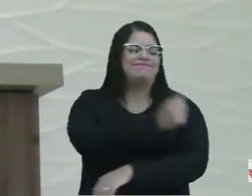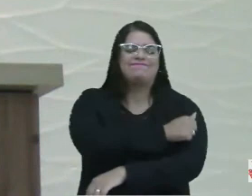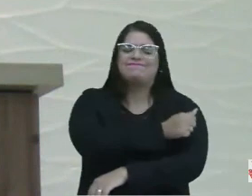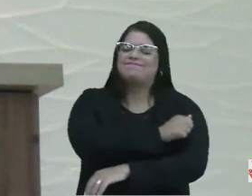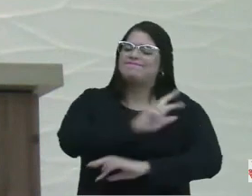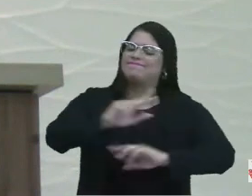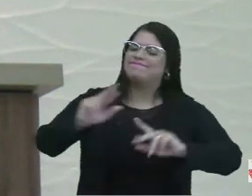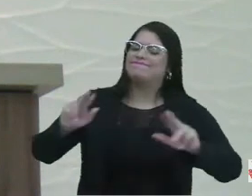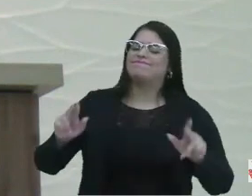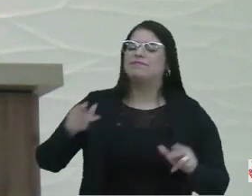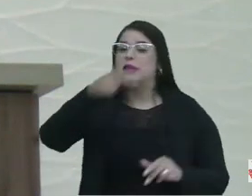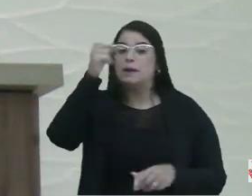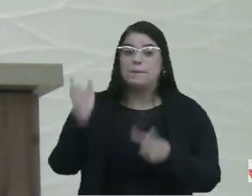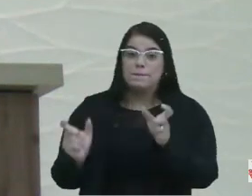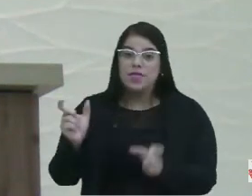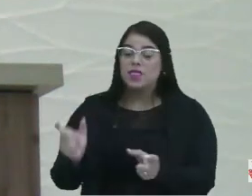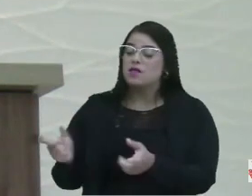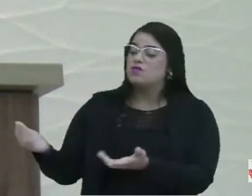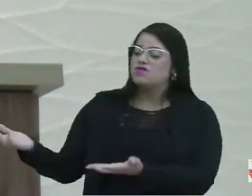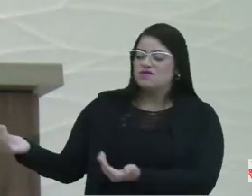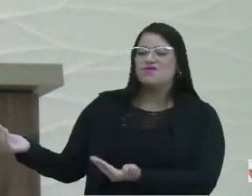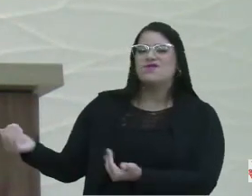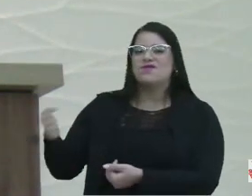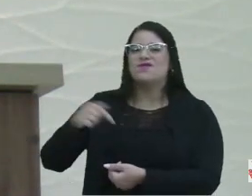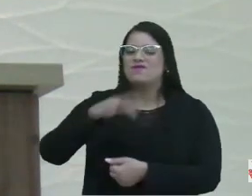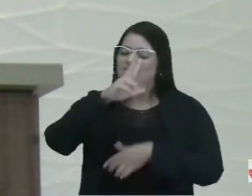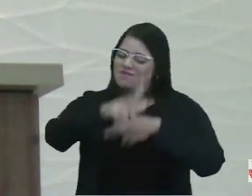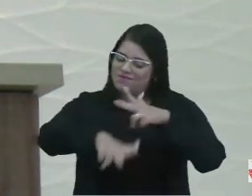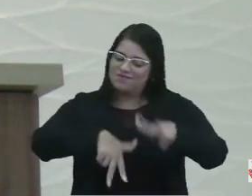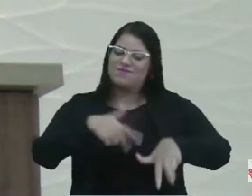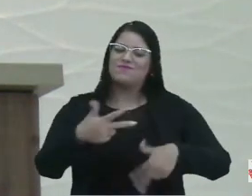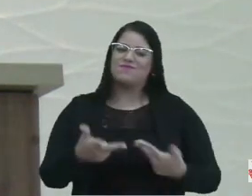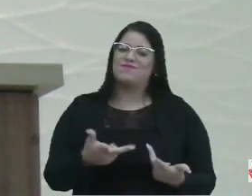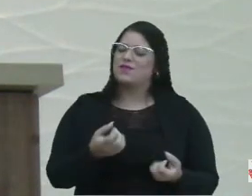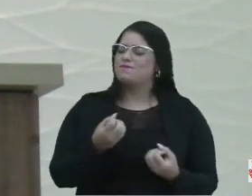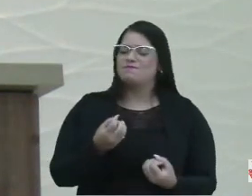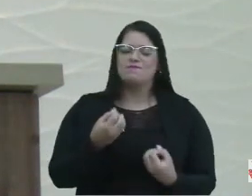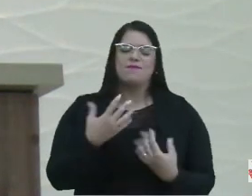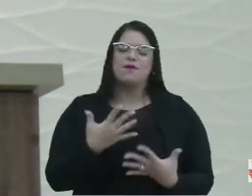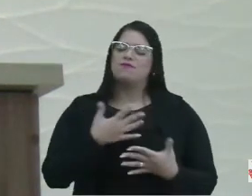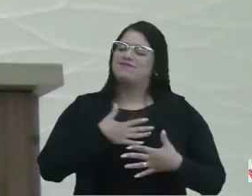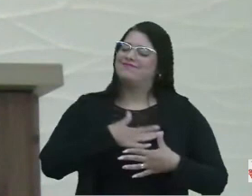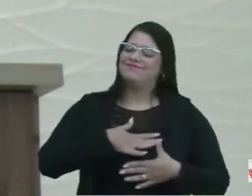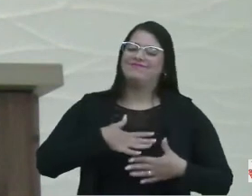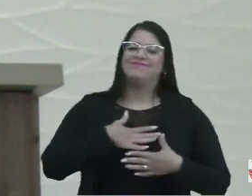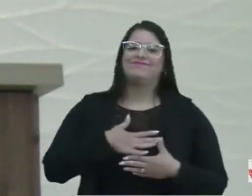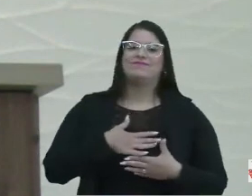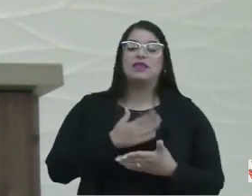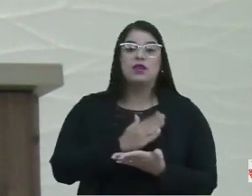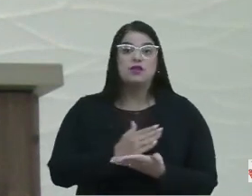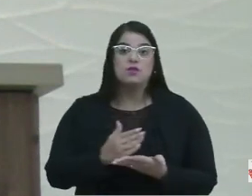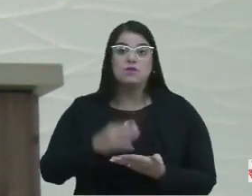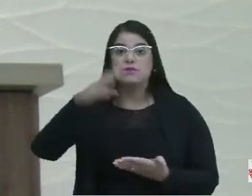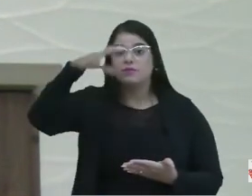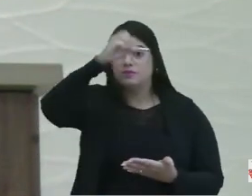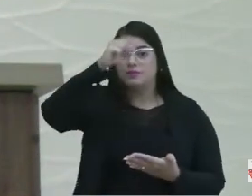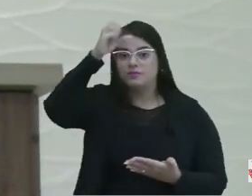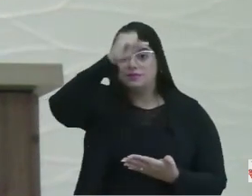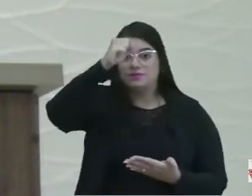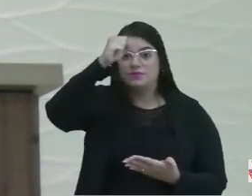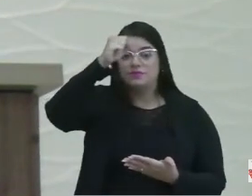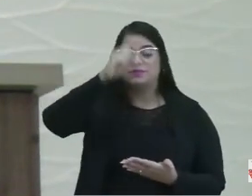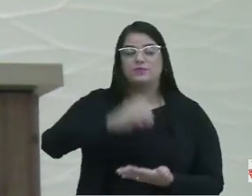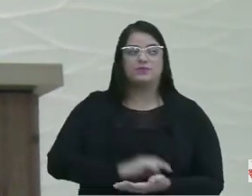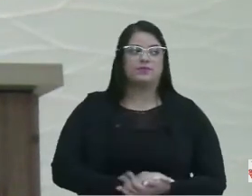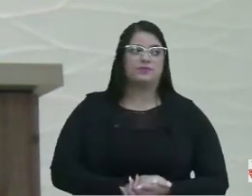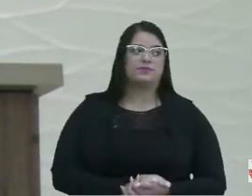a juventude do nosso município. É muito gratificante que também já começa a aprender, né? Já